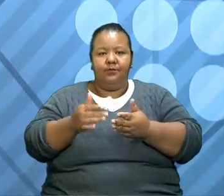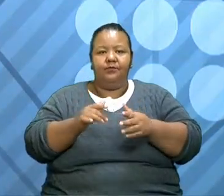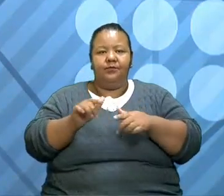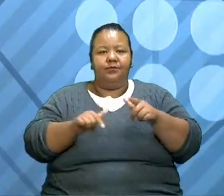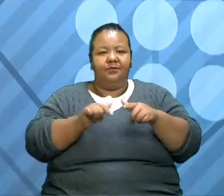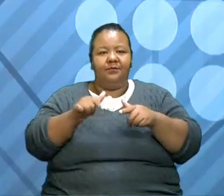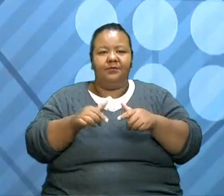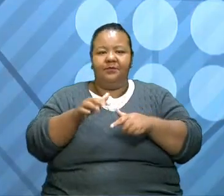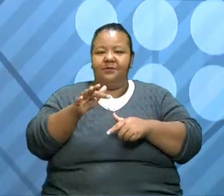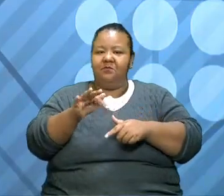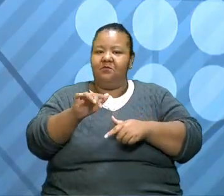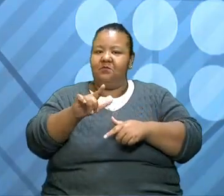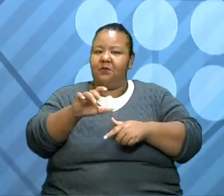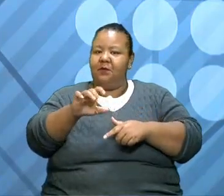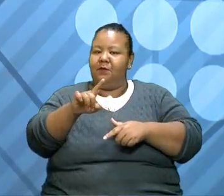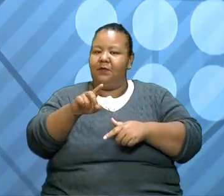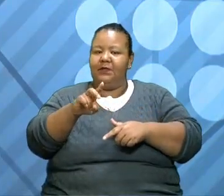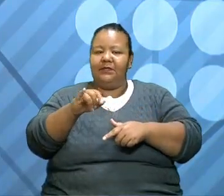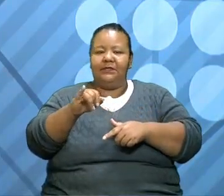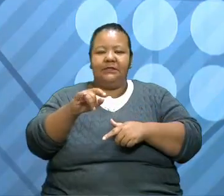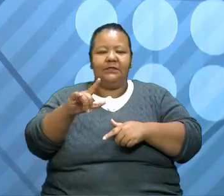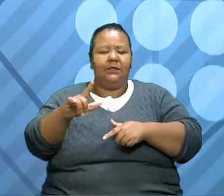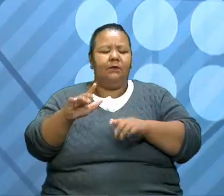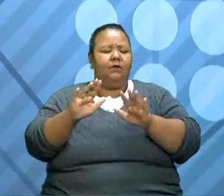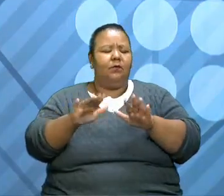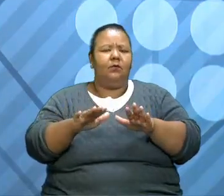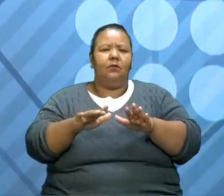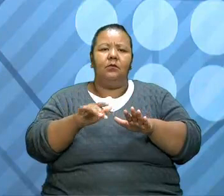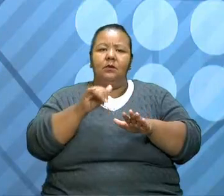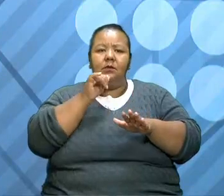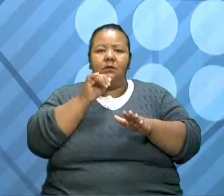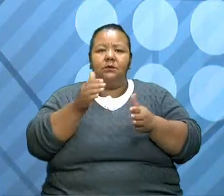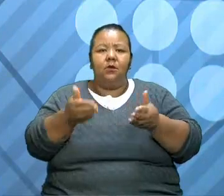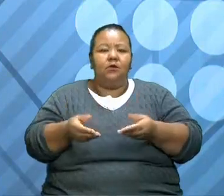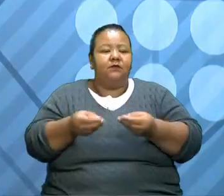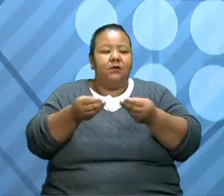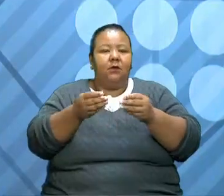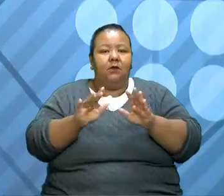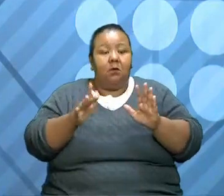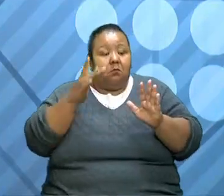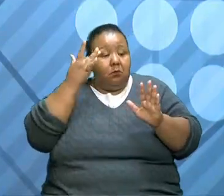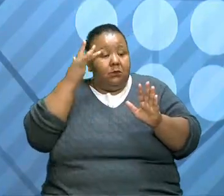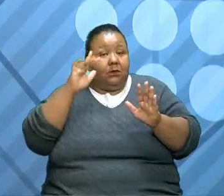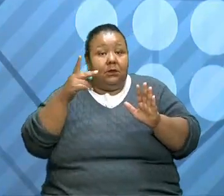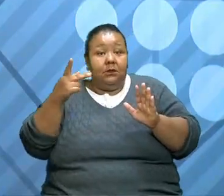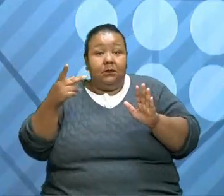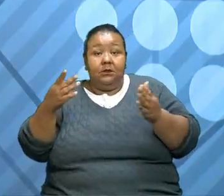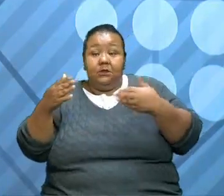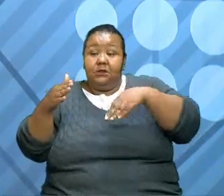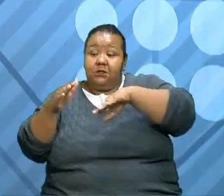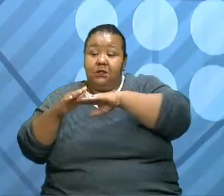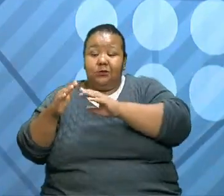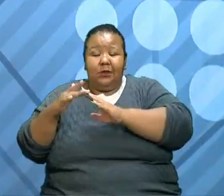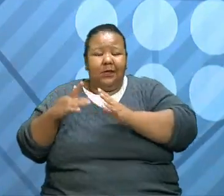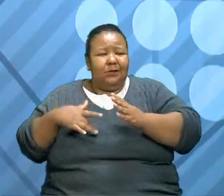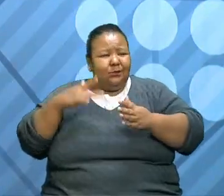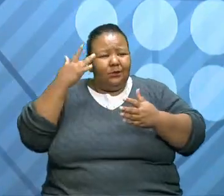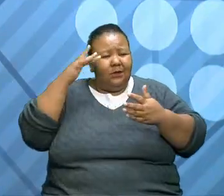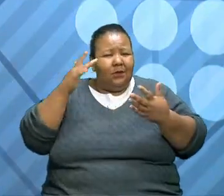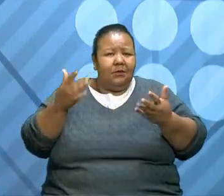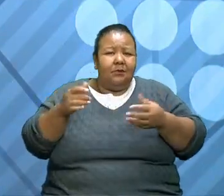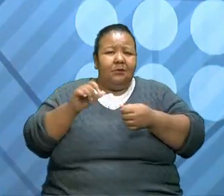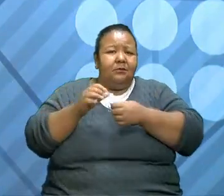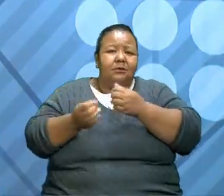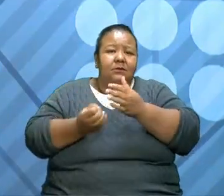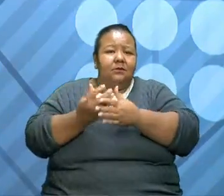trabalho flexível. E aí, mas eu tenho que entregar o que hoje? Não sei. Aí você chega na sua casa, está perdido, aí começa a criar o